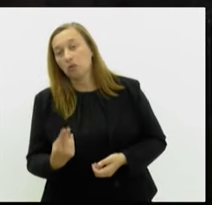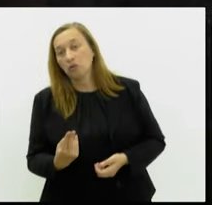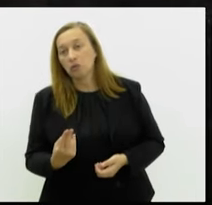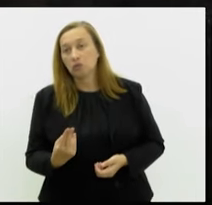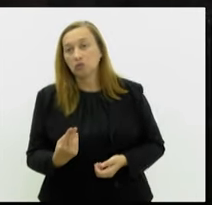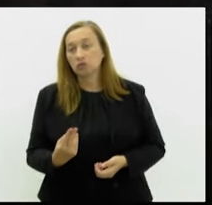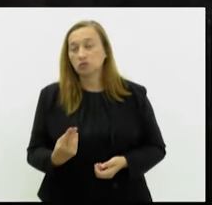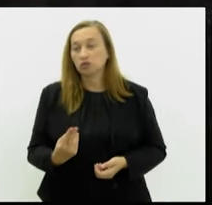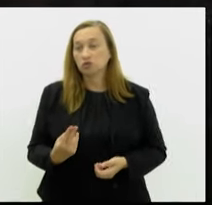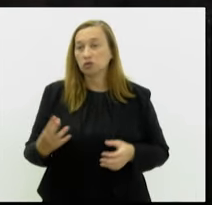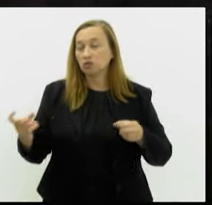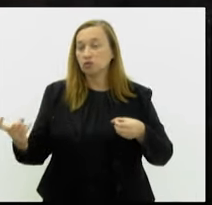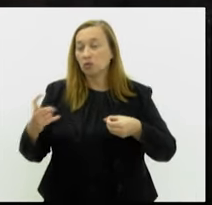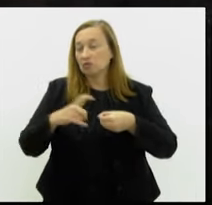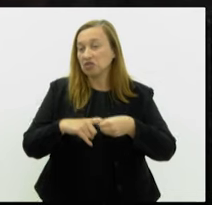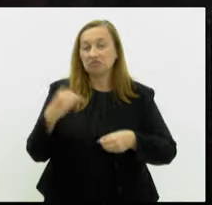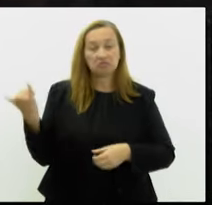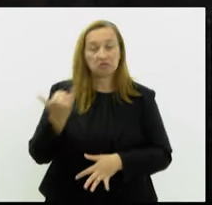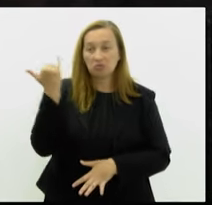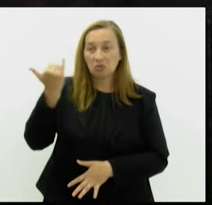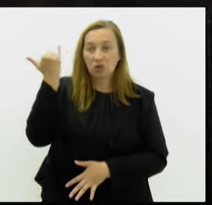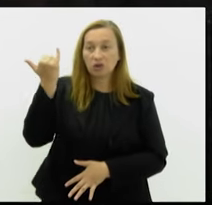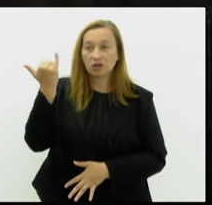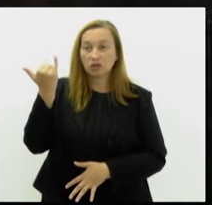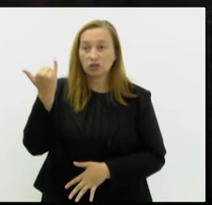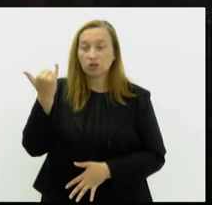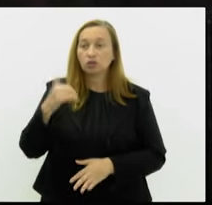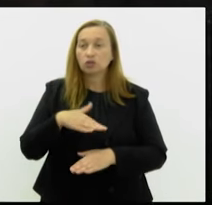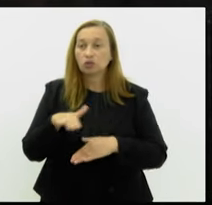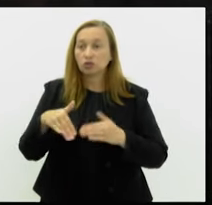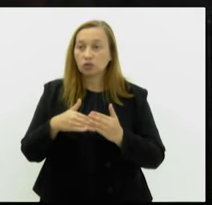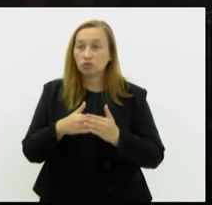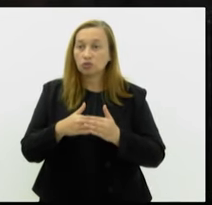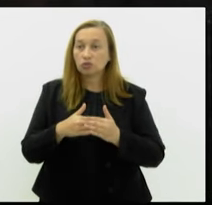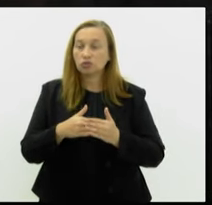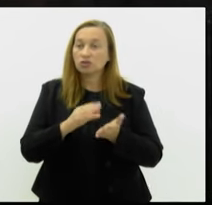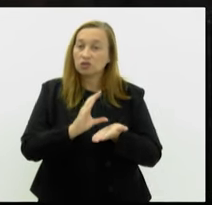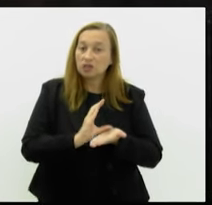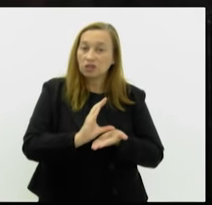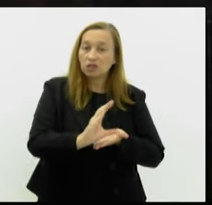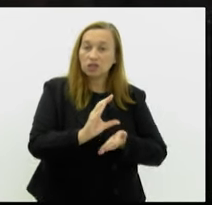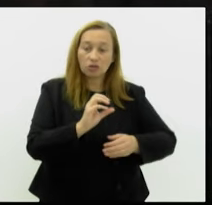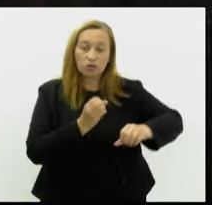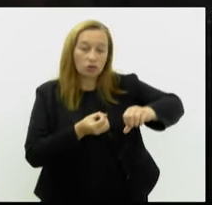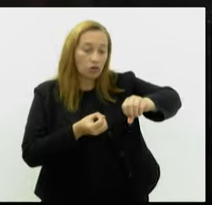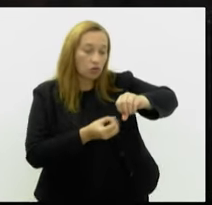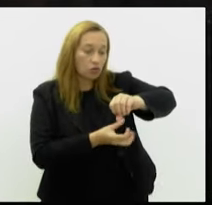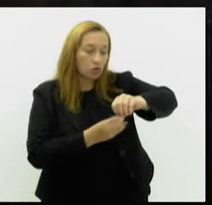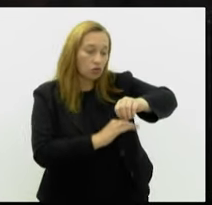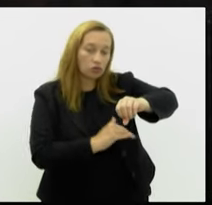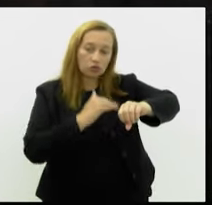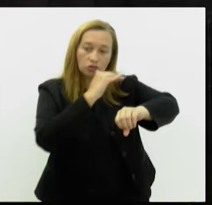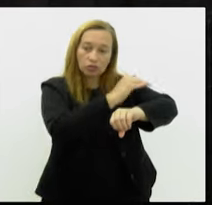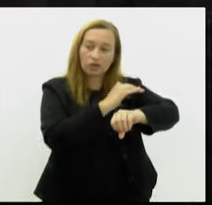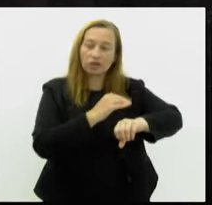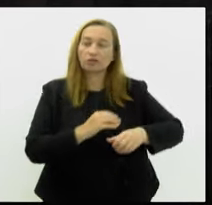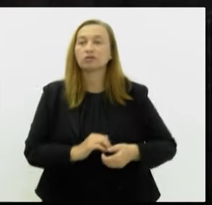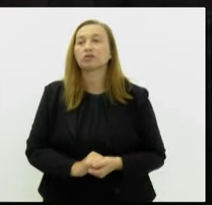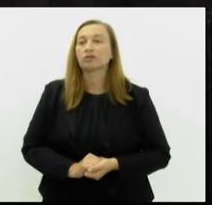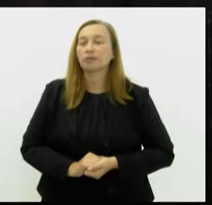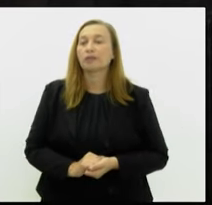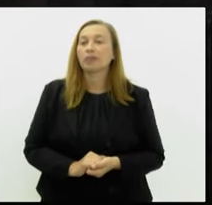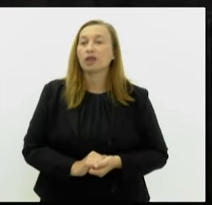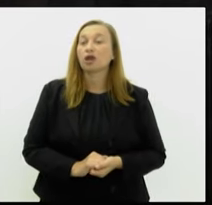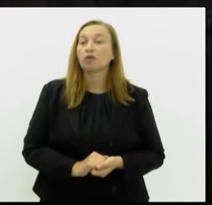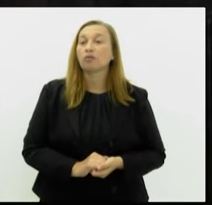através de convênios, não importa, irão para o Fundo Soberano. Porque a perspectiva futura do